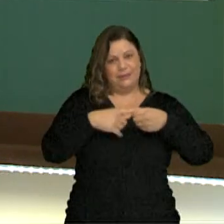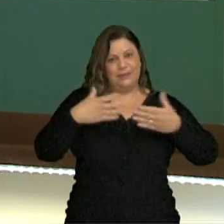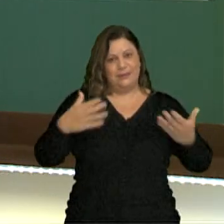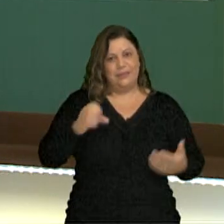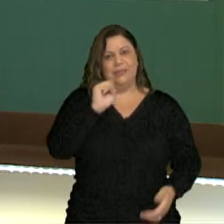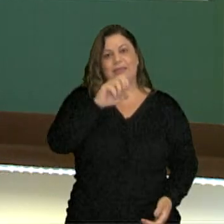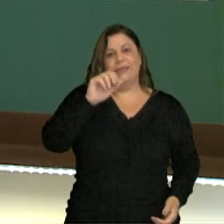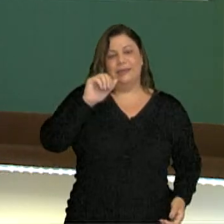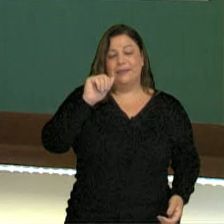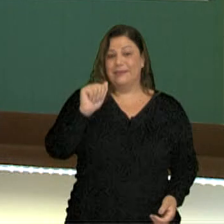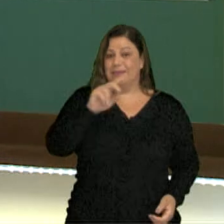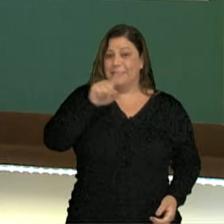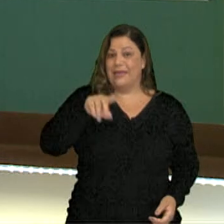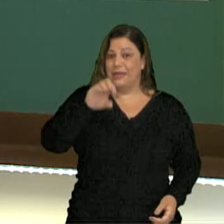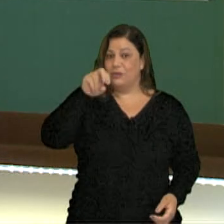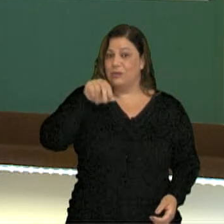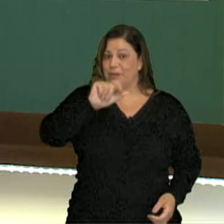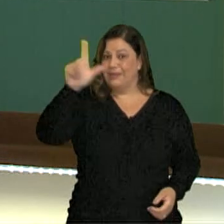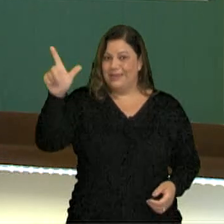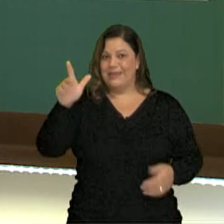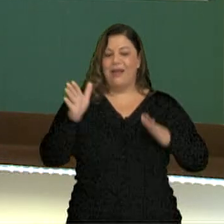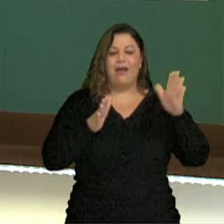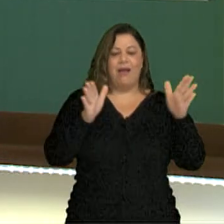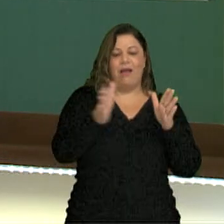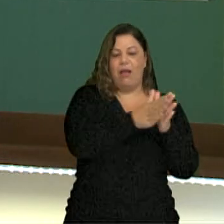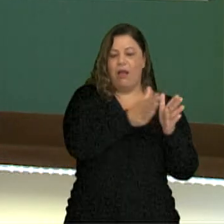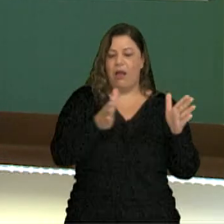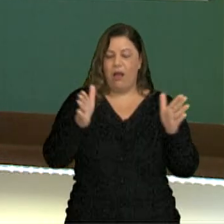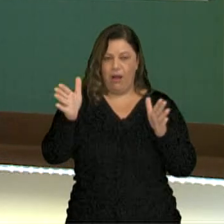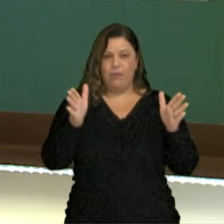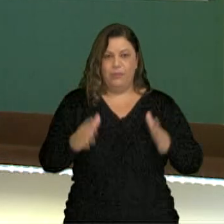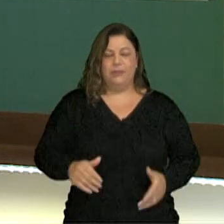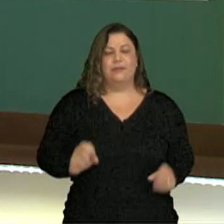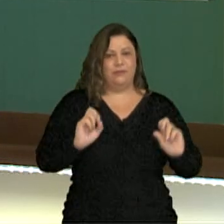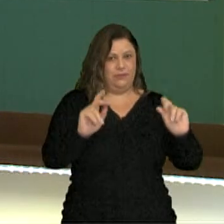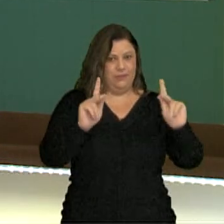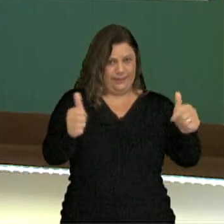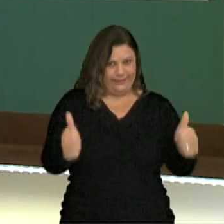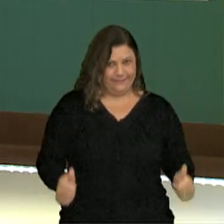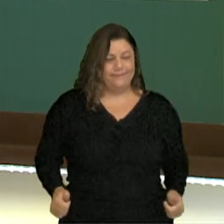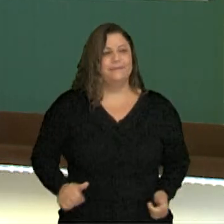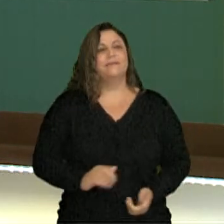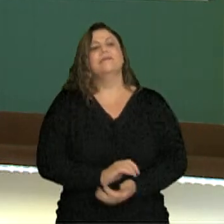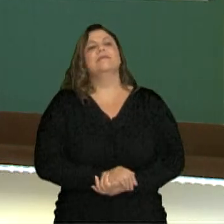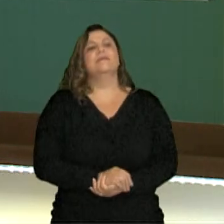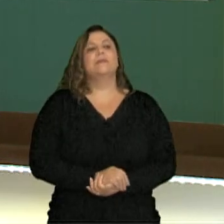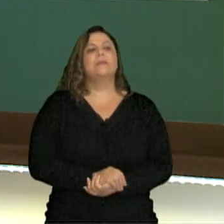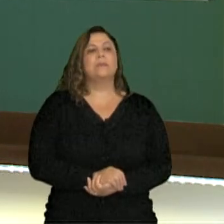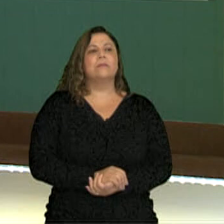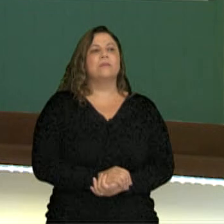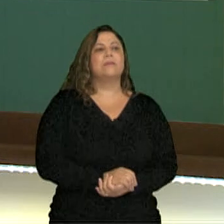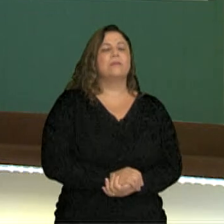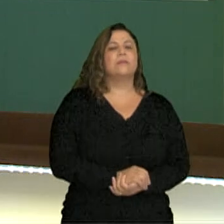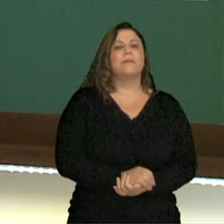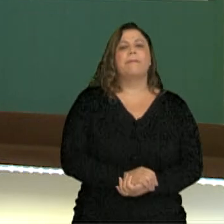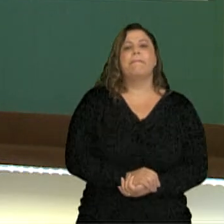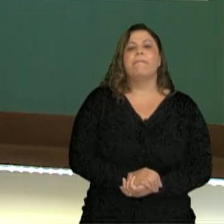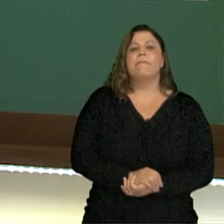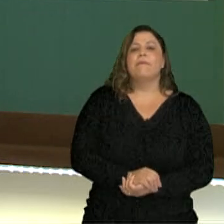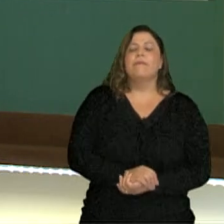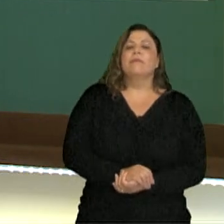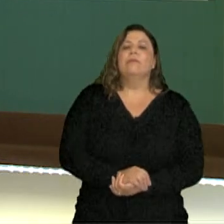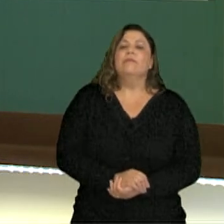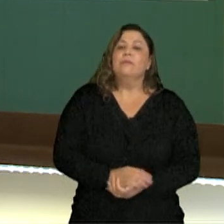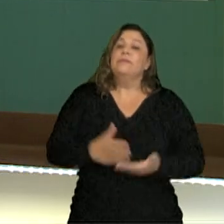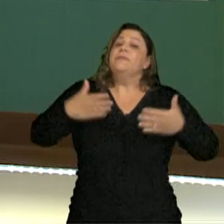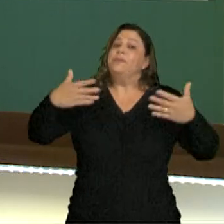sazonal, em épocas, períodos, ok? E dentre esses movimentos,